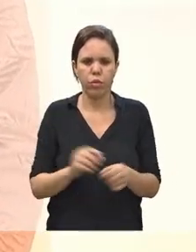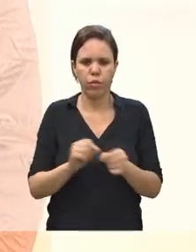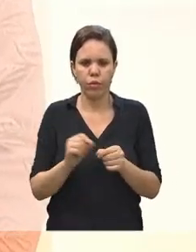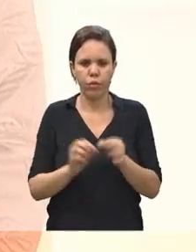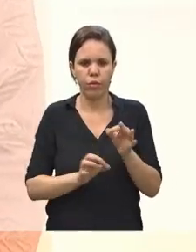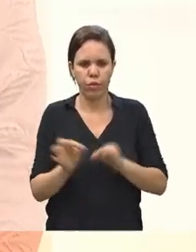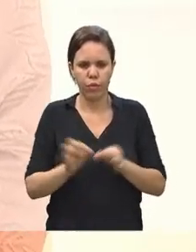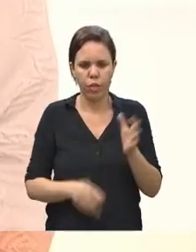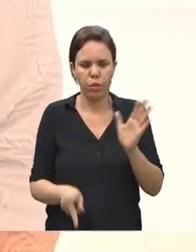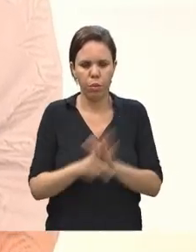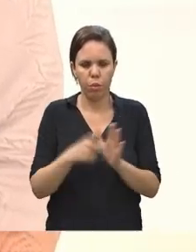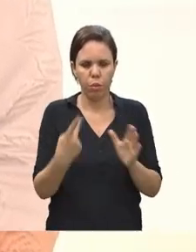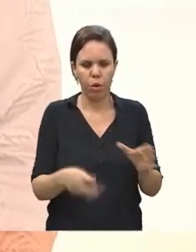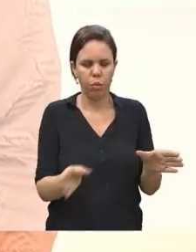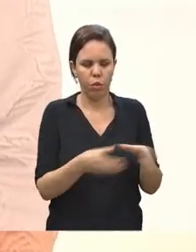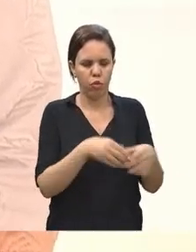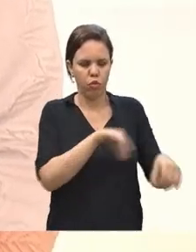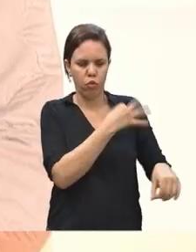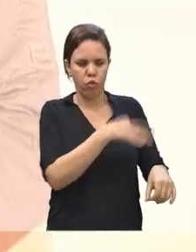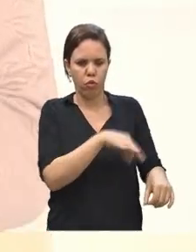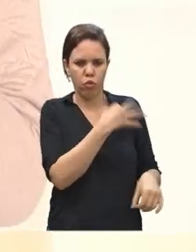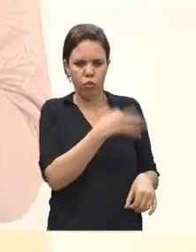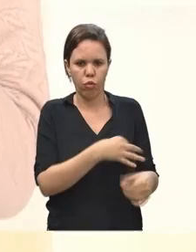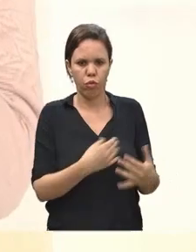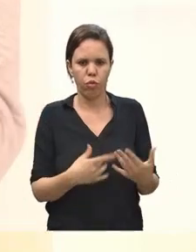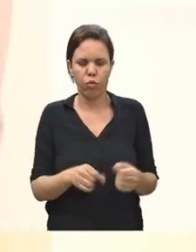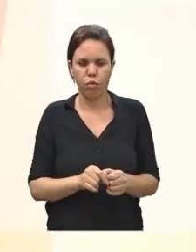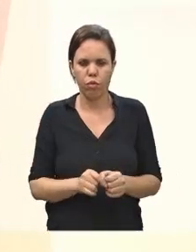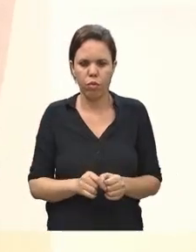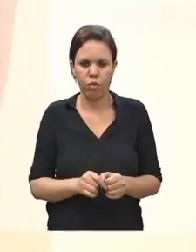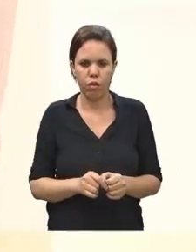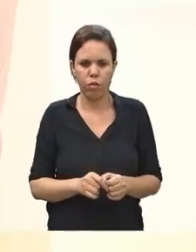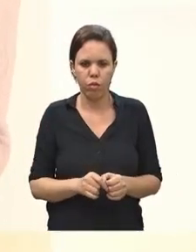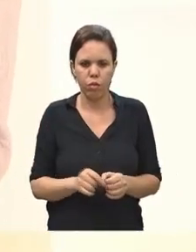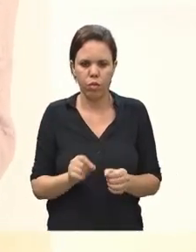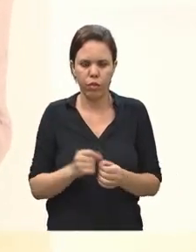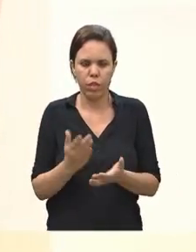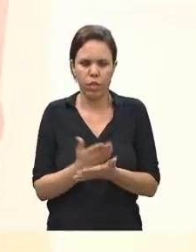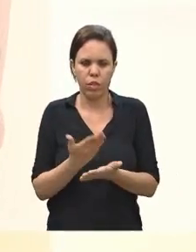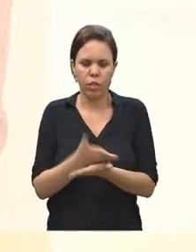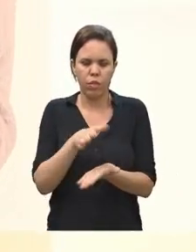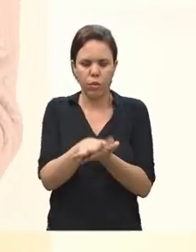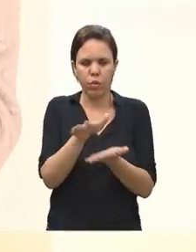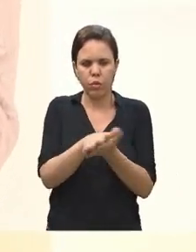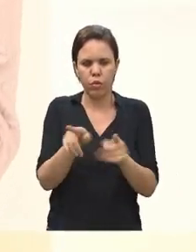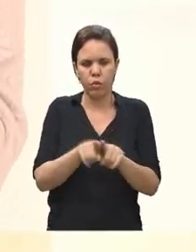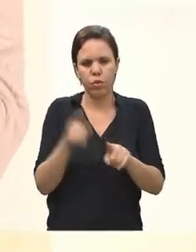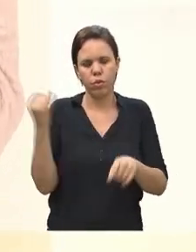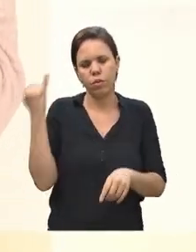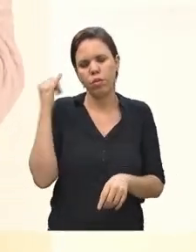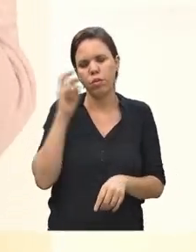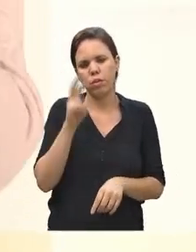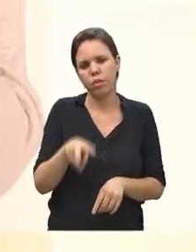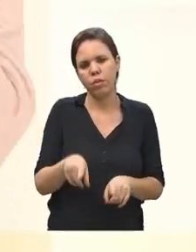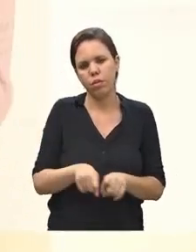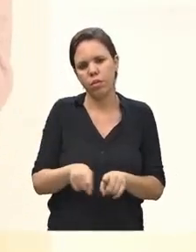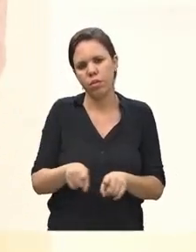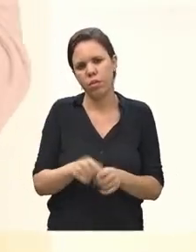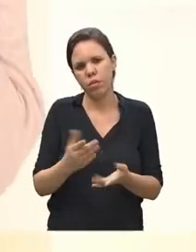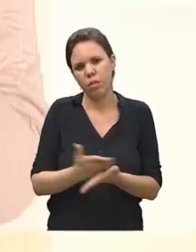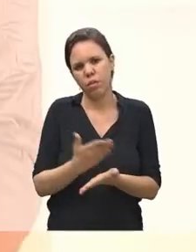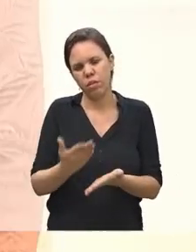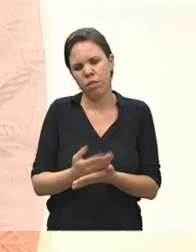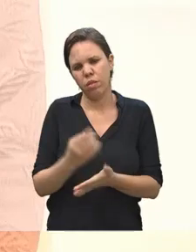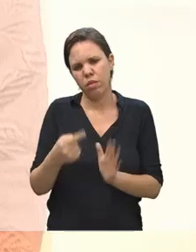música que foi feita para a Sinfônica, então foi, além do próprio fato de fazer o livro, de publicar, foi importante ver também que o